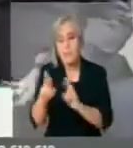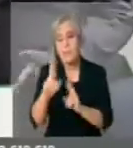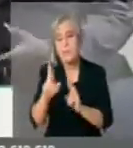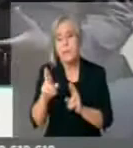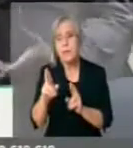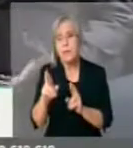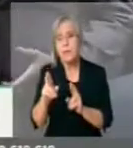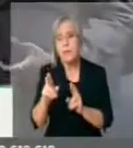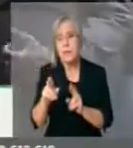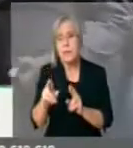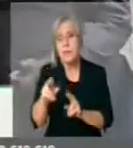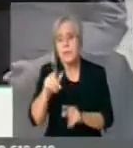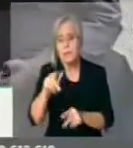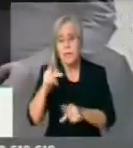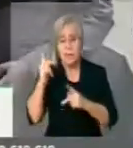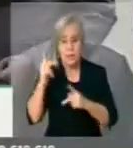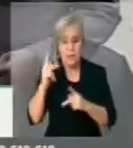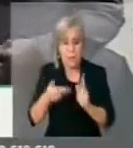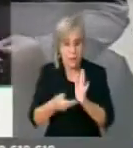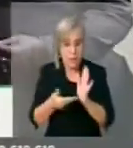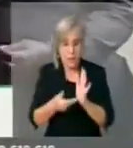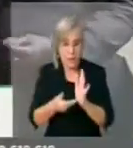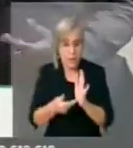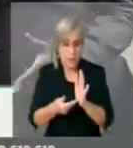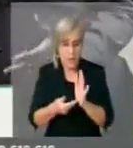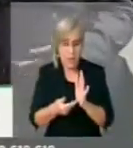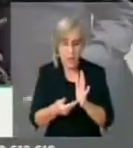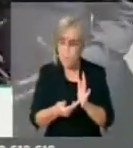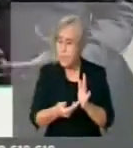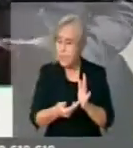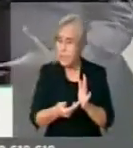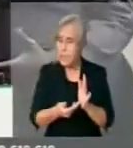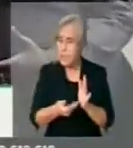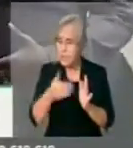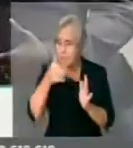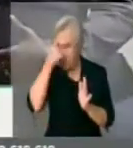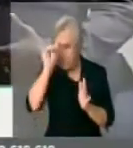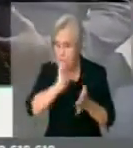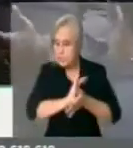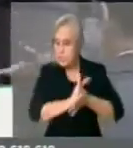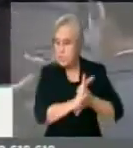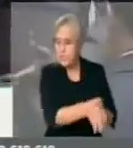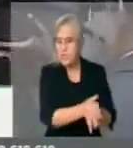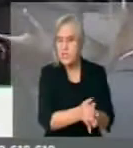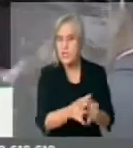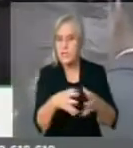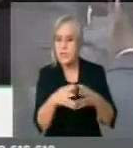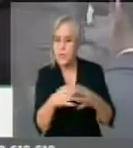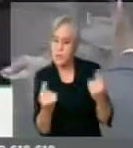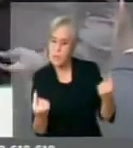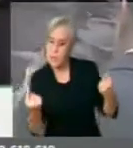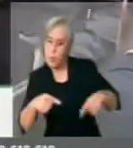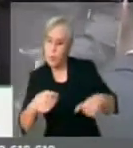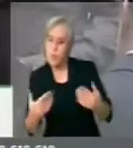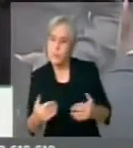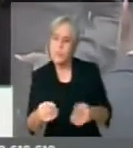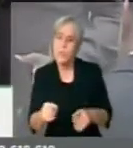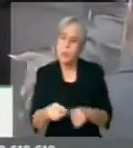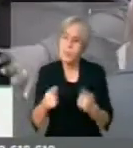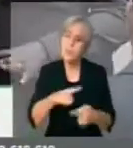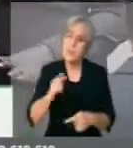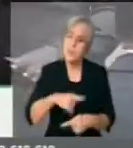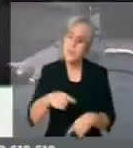nós possamos votar matérias, que essas matérias que forem necessárias para o